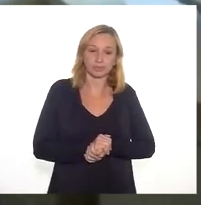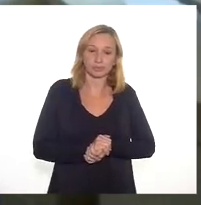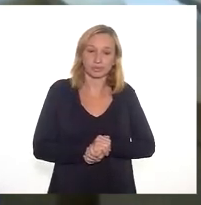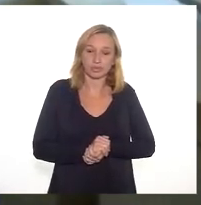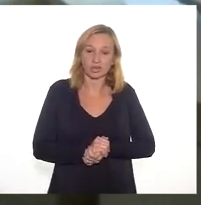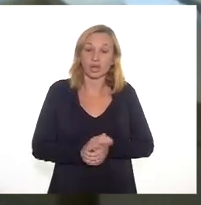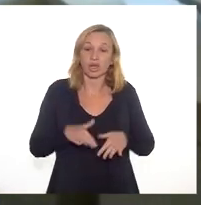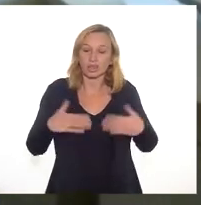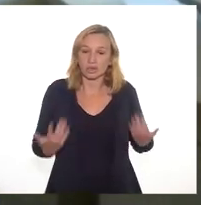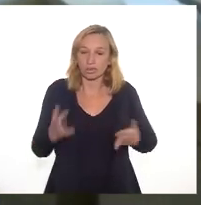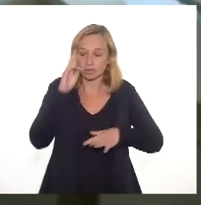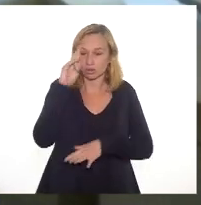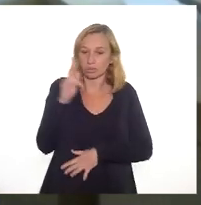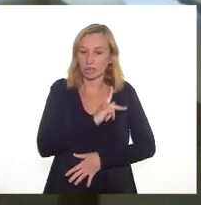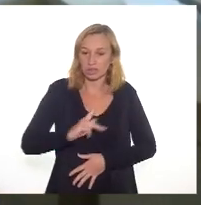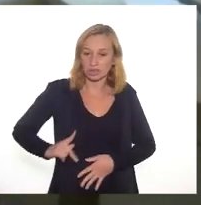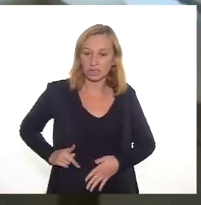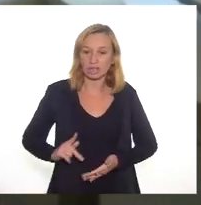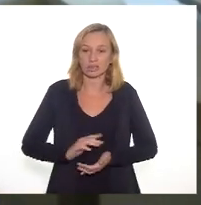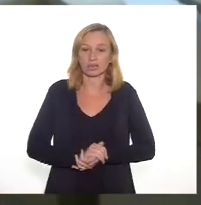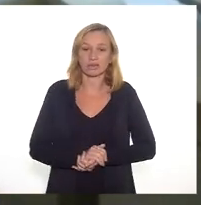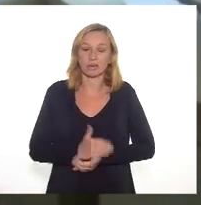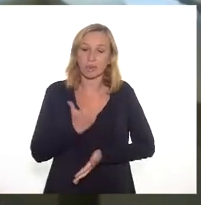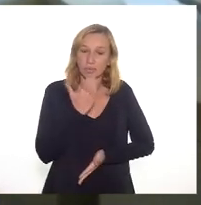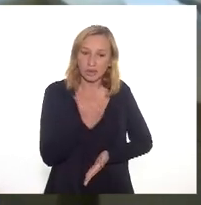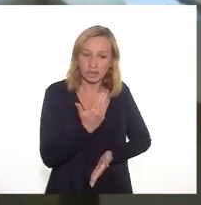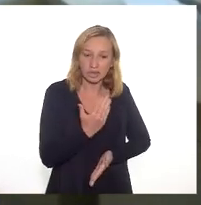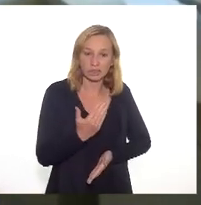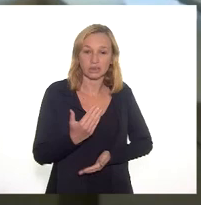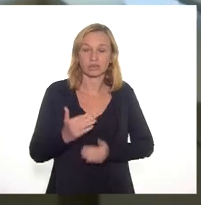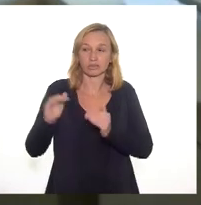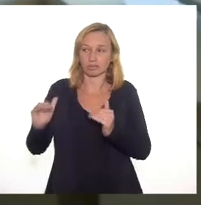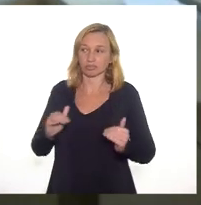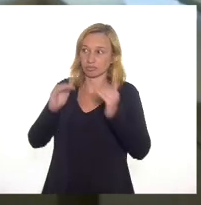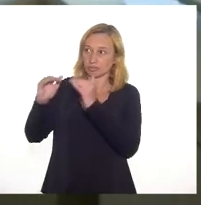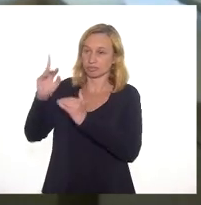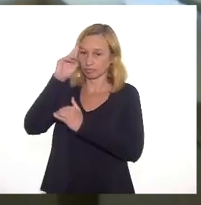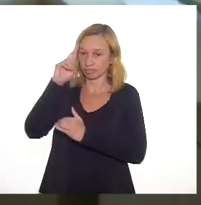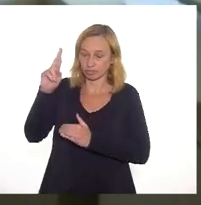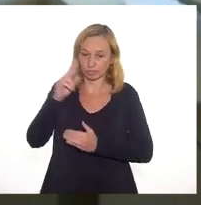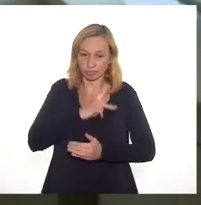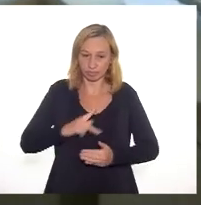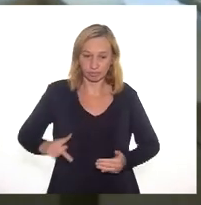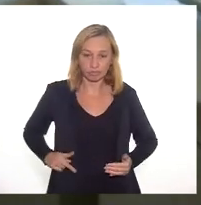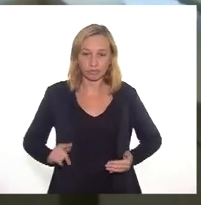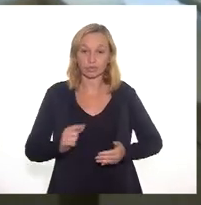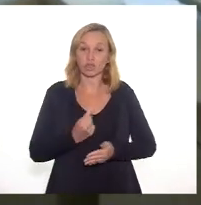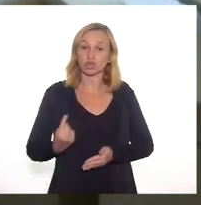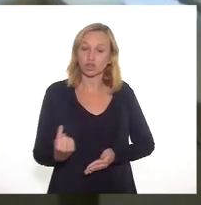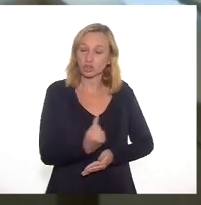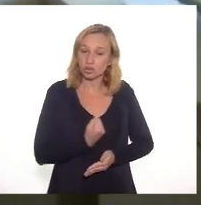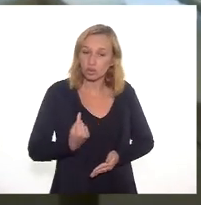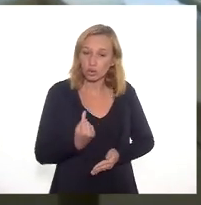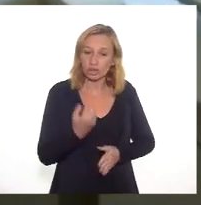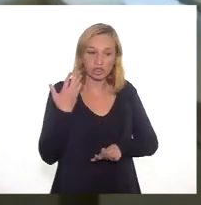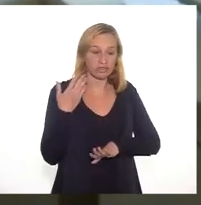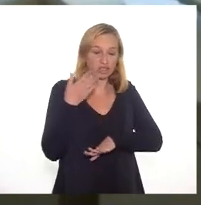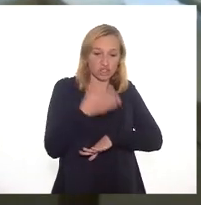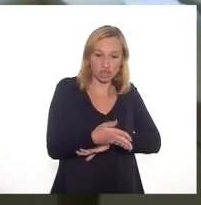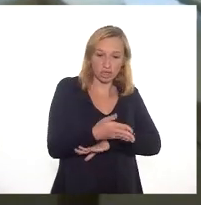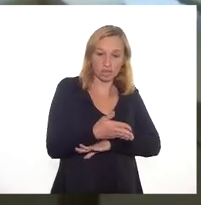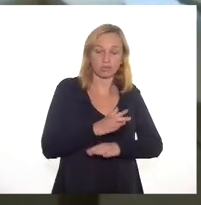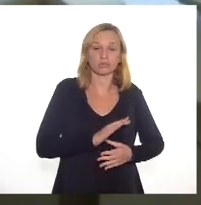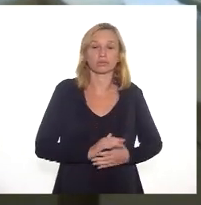Então, dito isso, senhor presidente, é para solicitar a Vossa Excelência que nós, que participamos